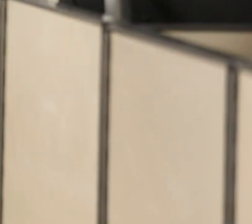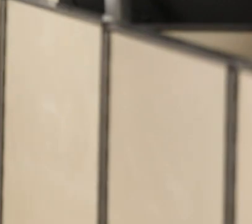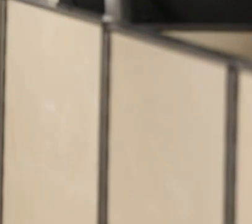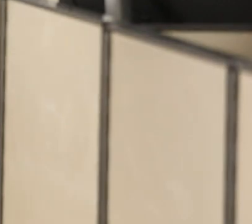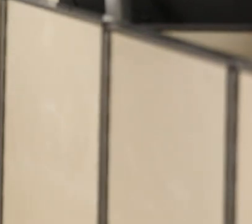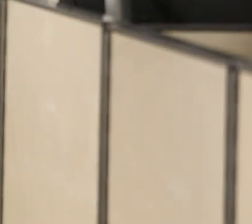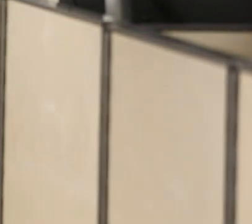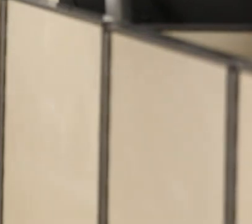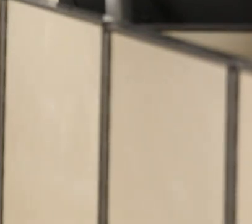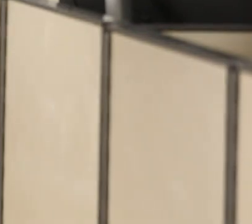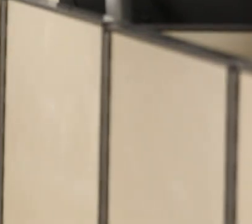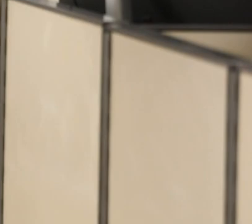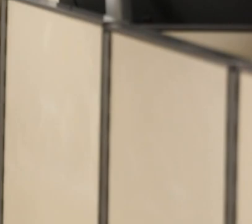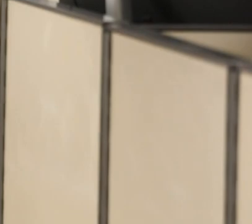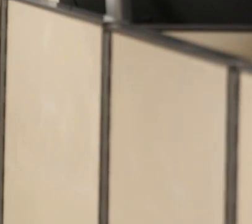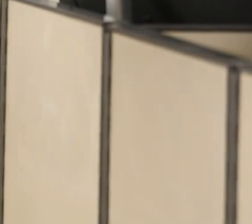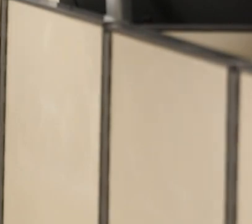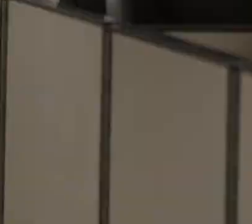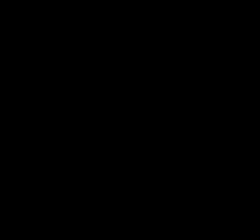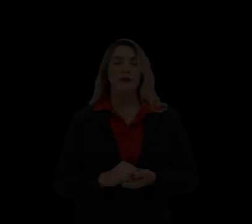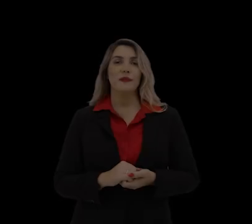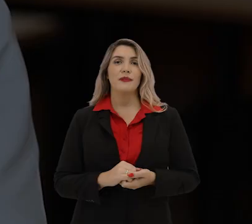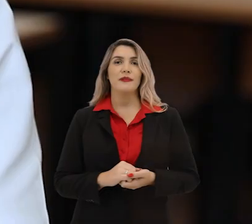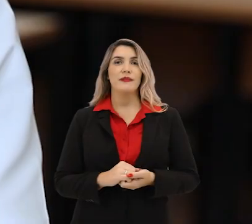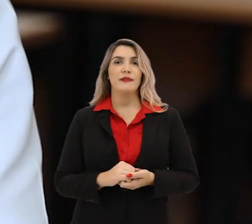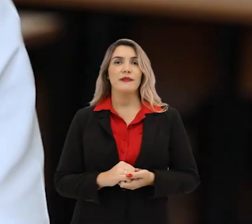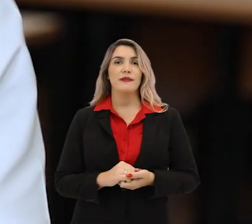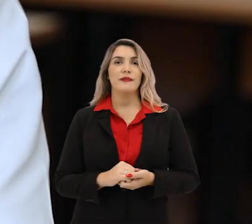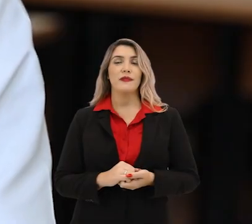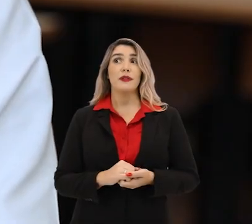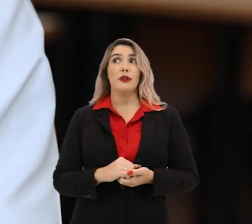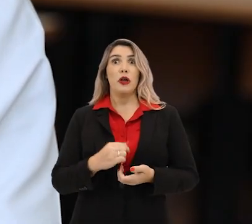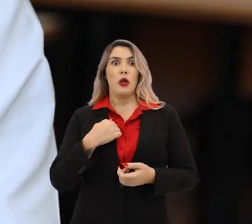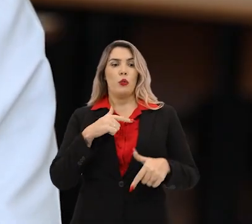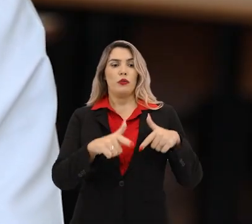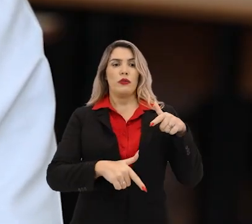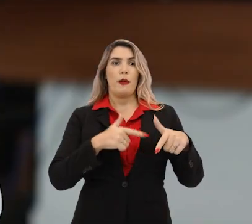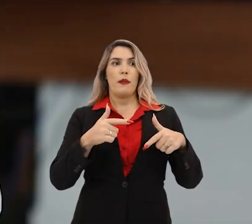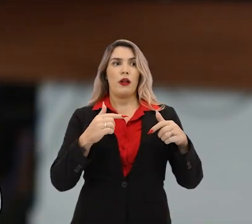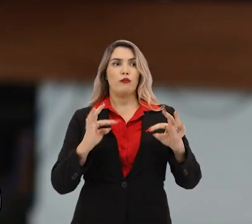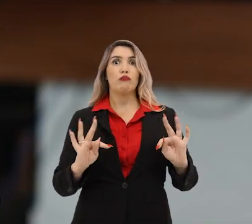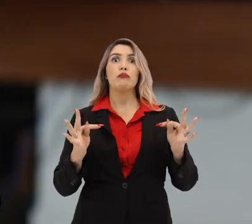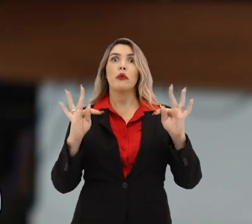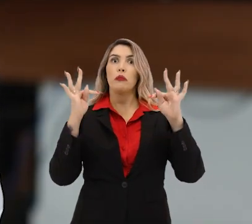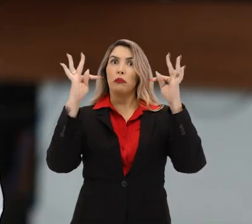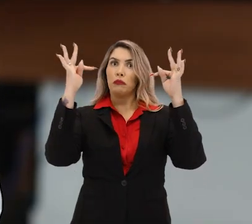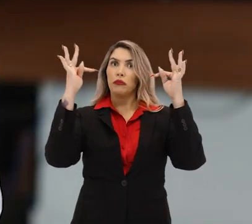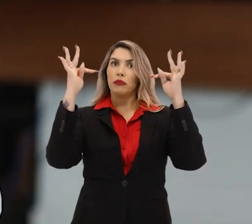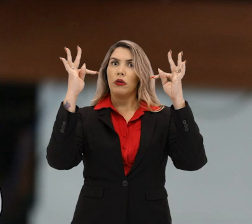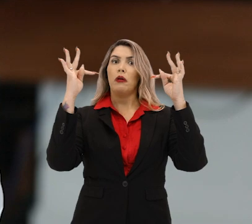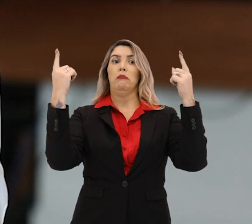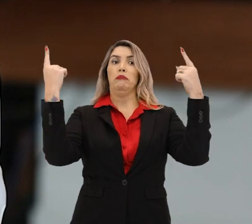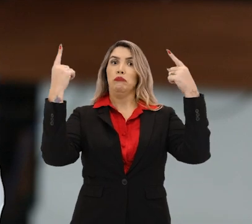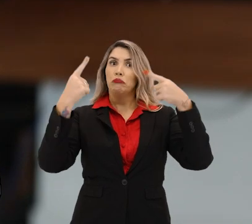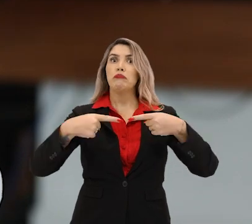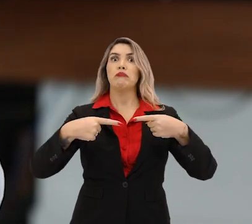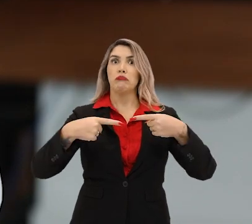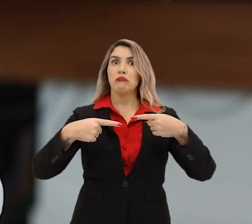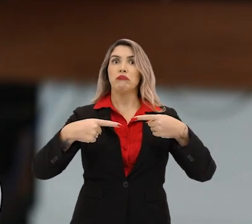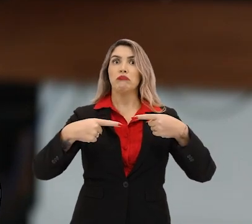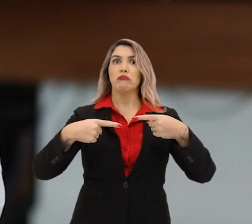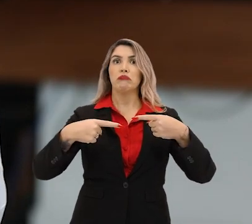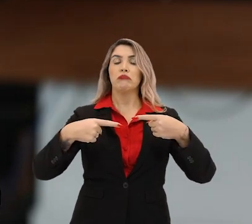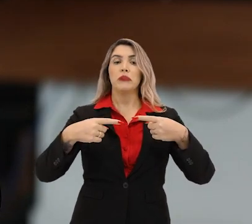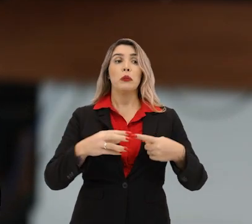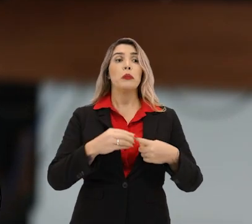Imagens dela trabalhando e andando pelos corredores são exibidas. Estar à frente da área de tecnologia foi um grande desafio. Em primeiro